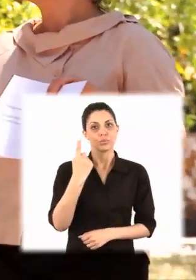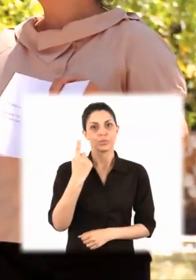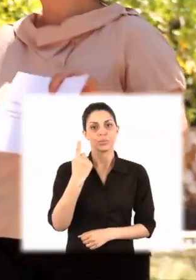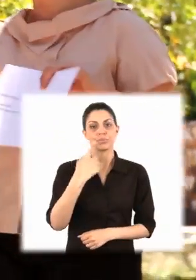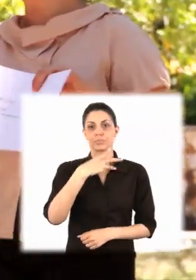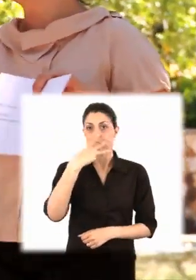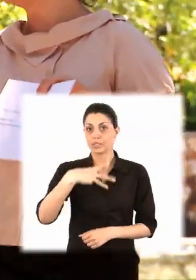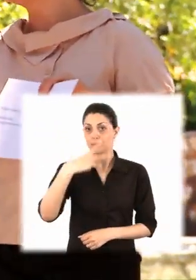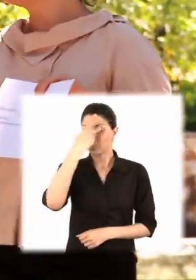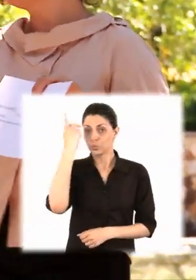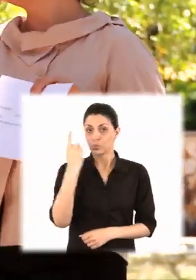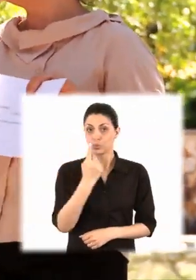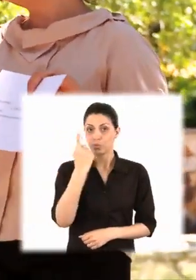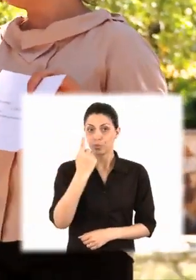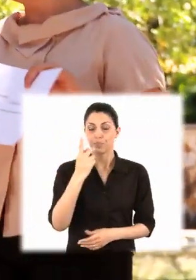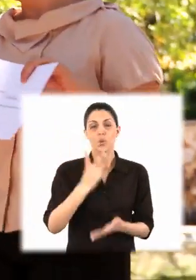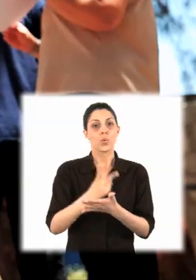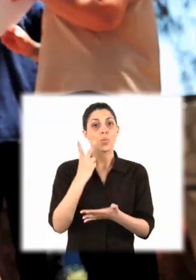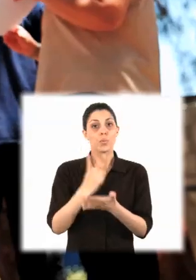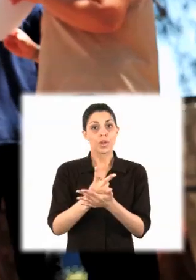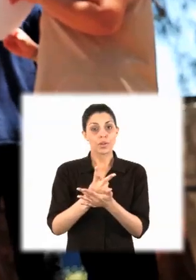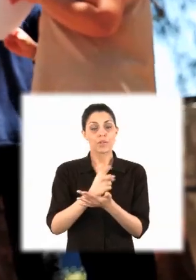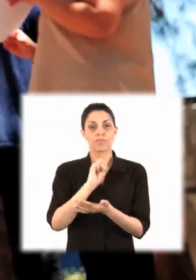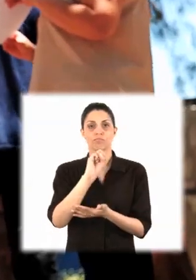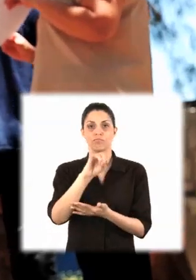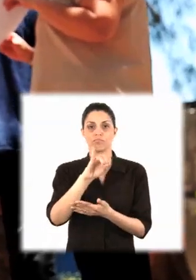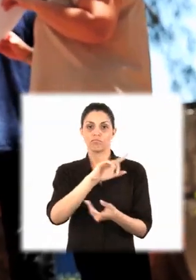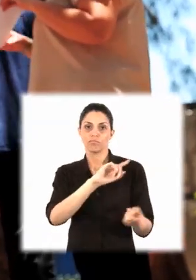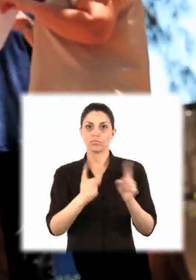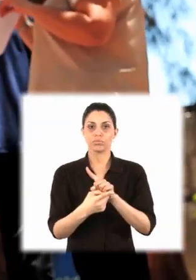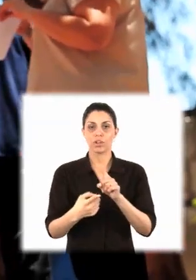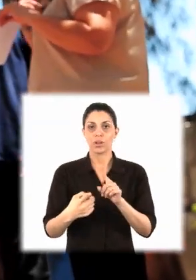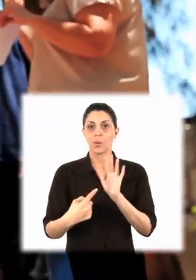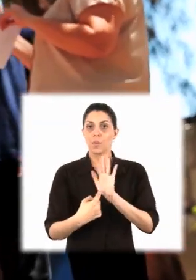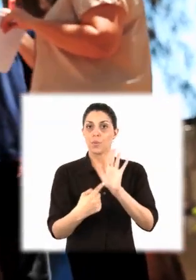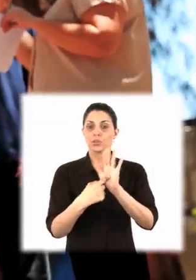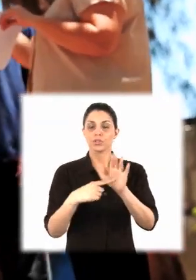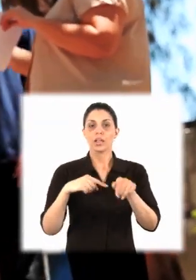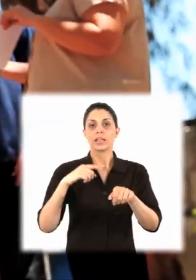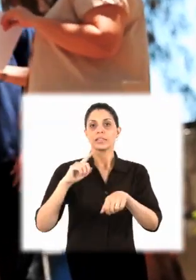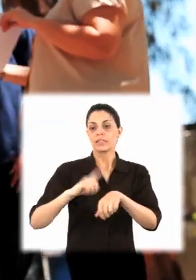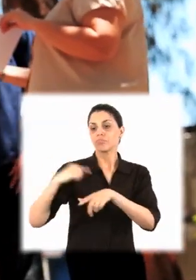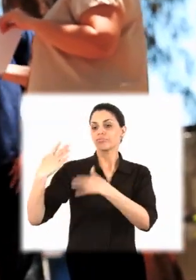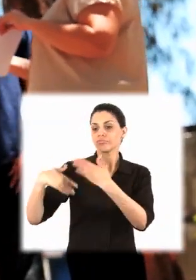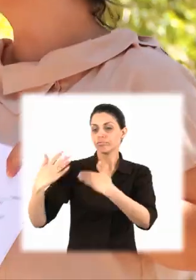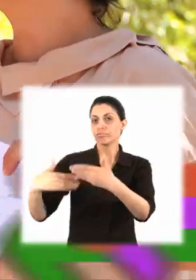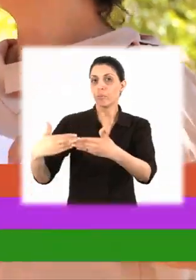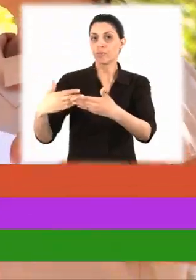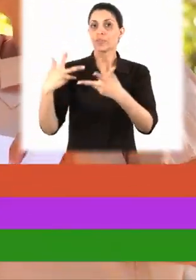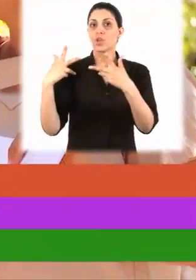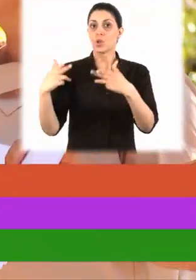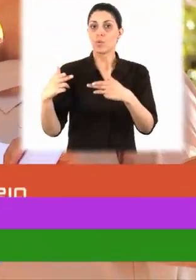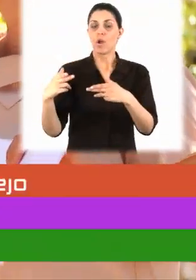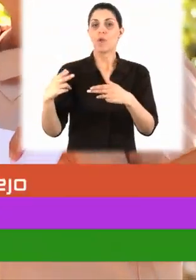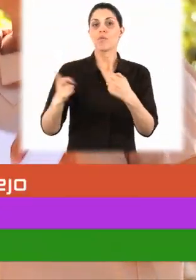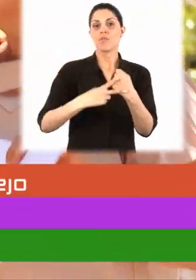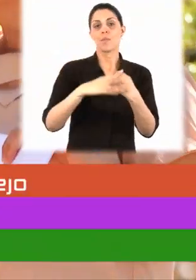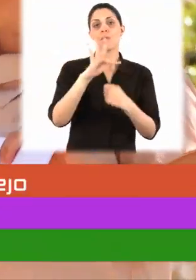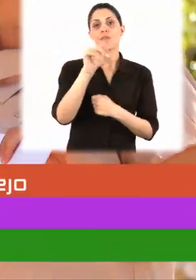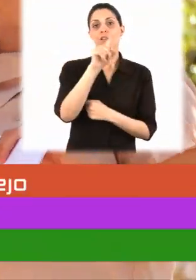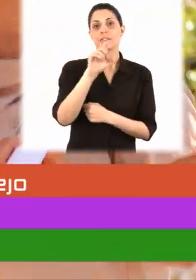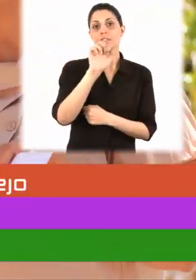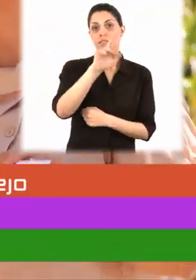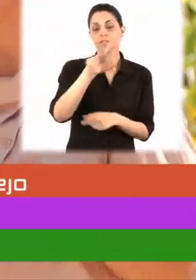gente conjuga na terceira pessoa do singular. O mesmo acontece quando ele indica tempo transcorrido. Assim como o verbo